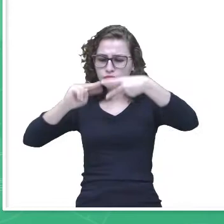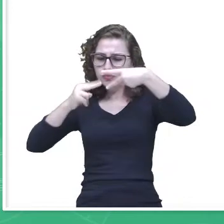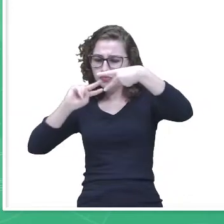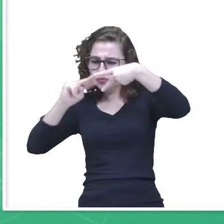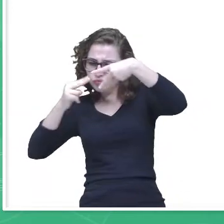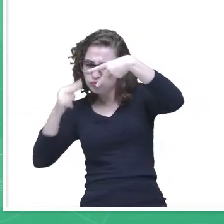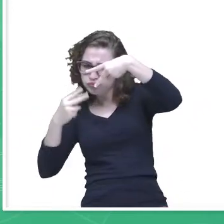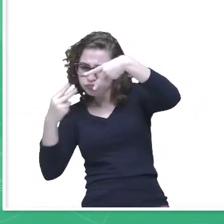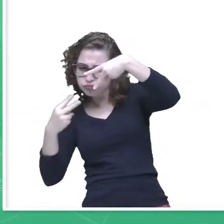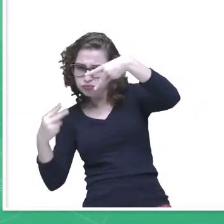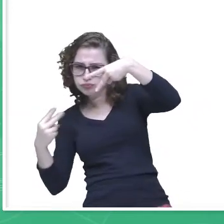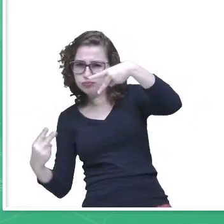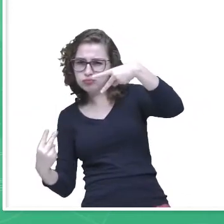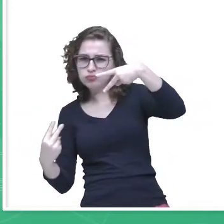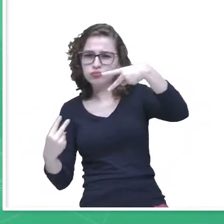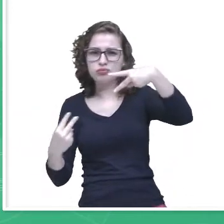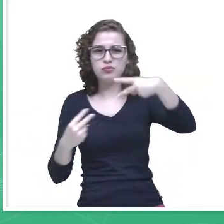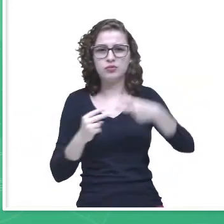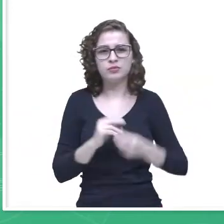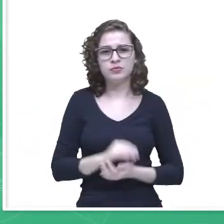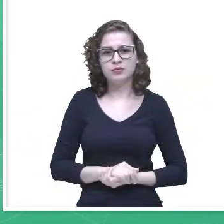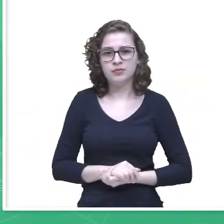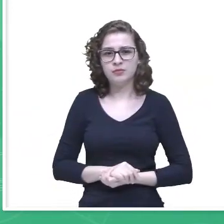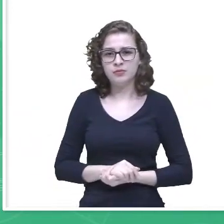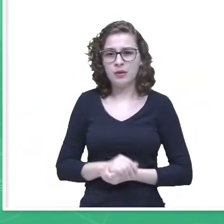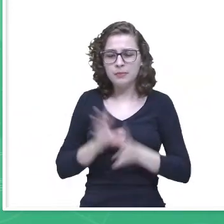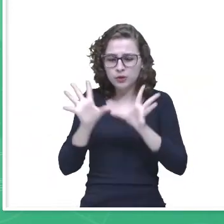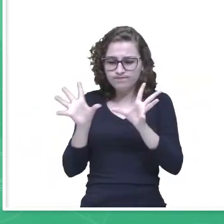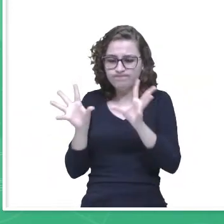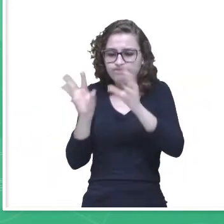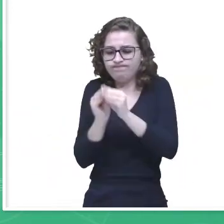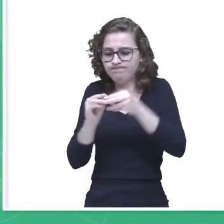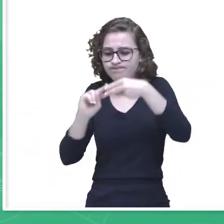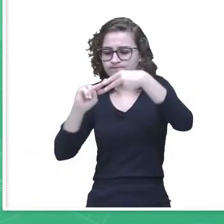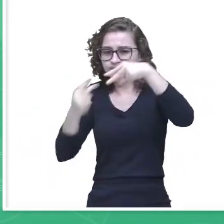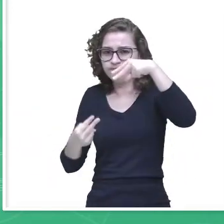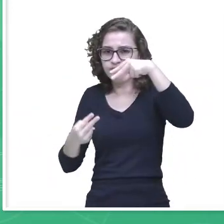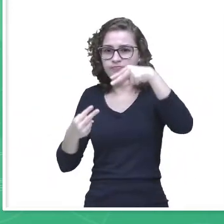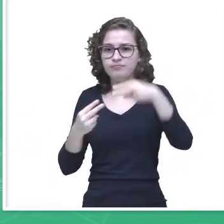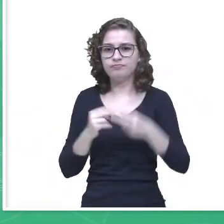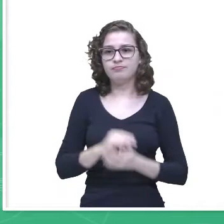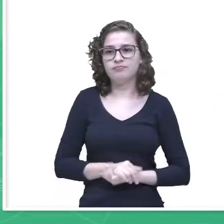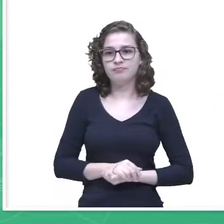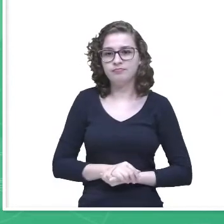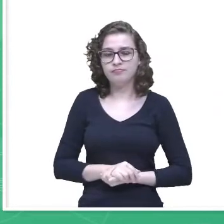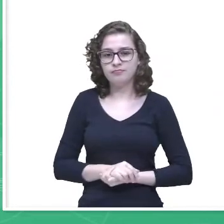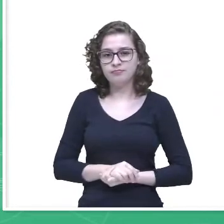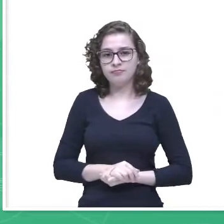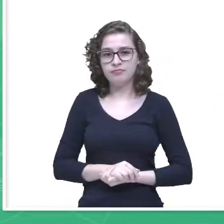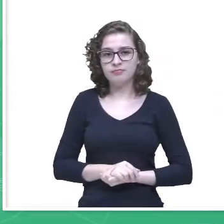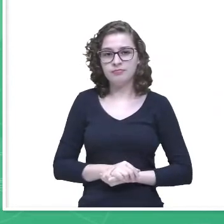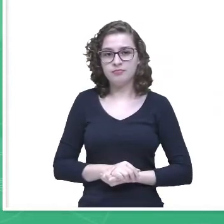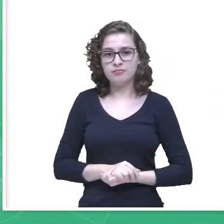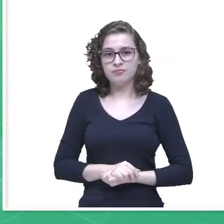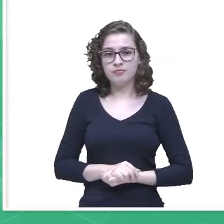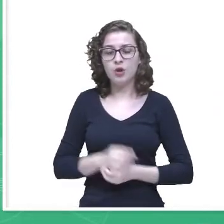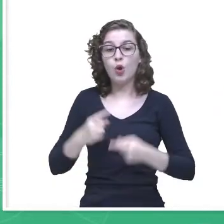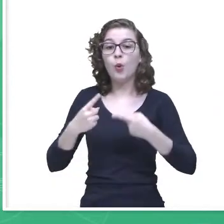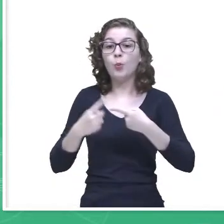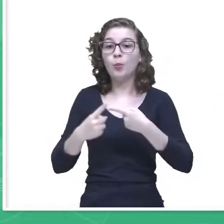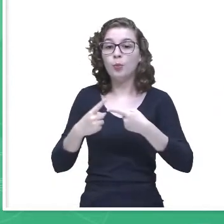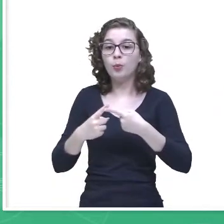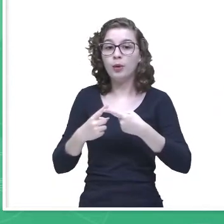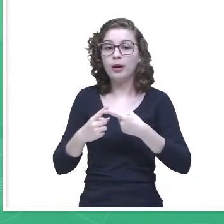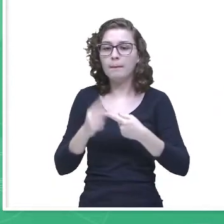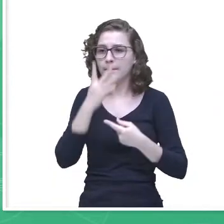enrolado, ok? Todo ali condensado. A gente não vai dizer que é o DNA enrolado, a gente diz que é o DNA condensado, porque ele é uma